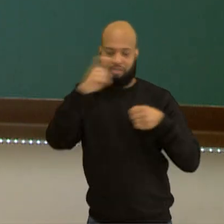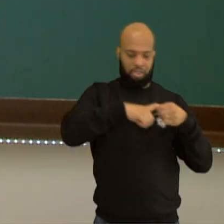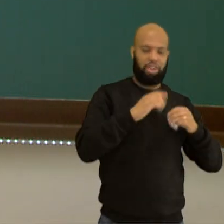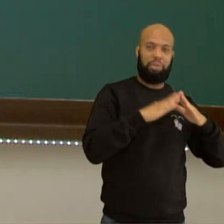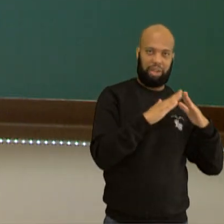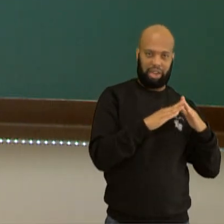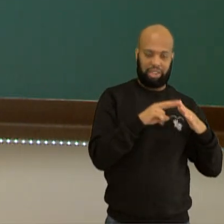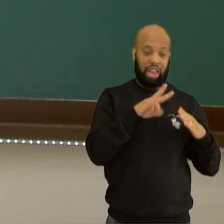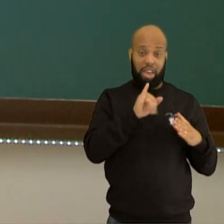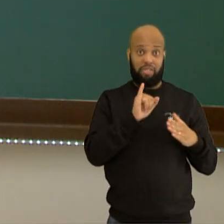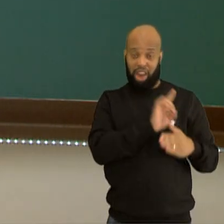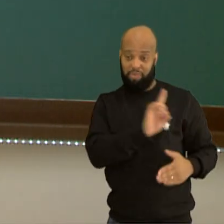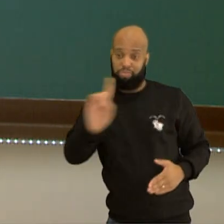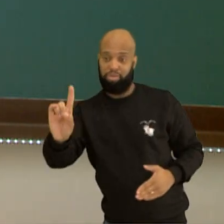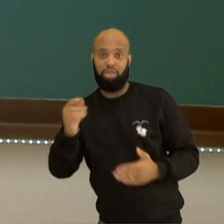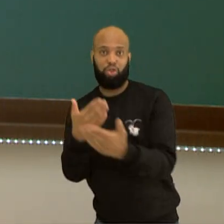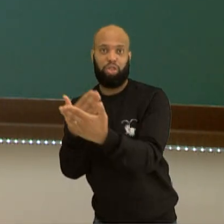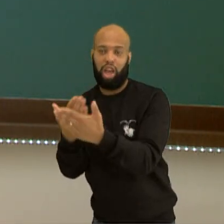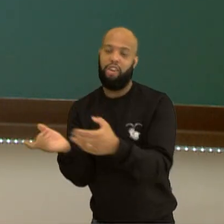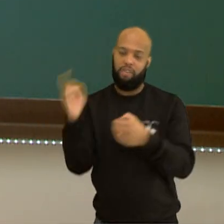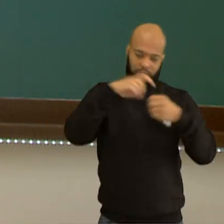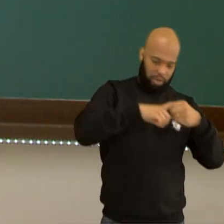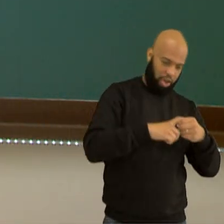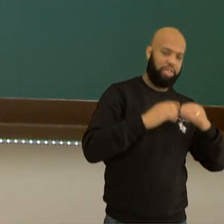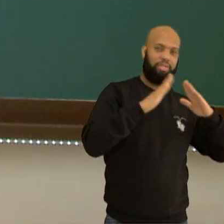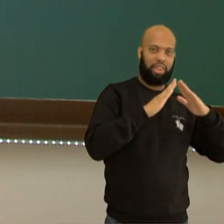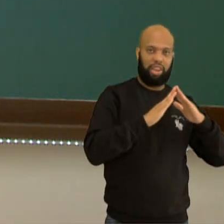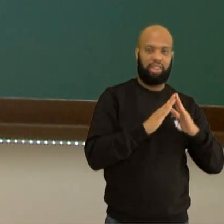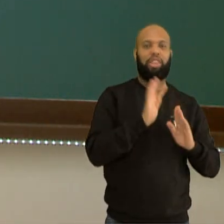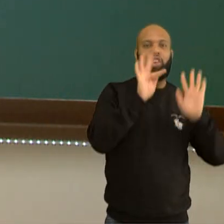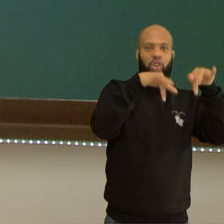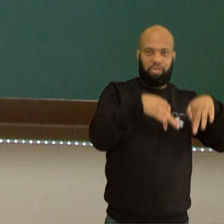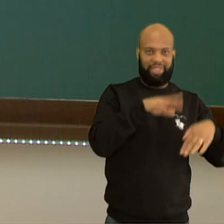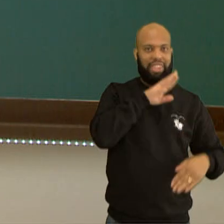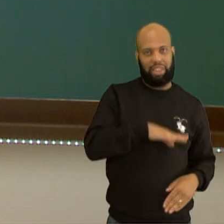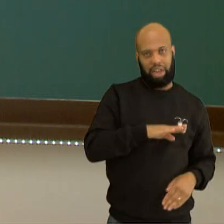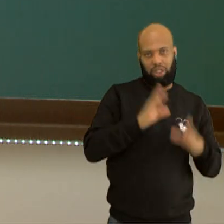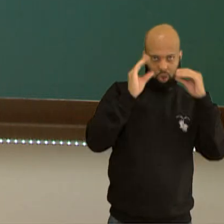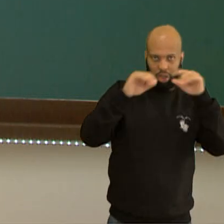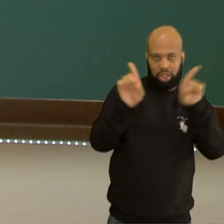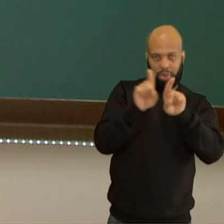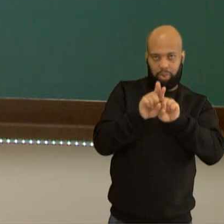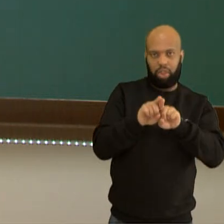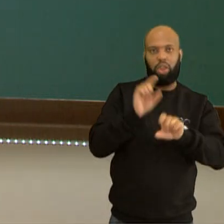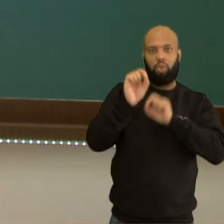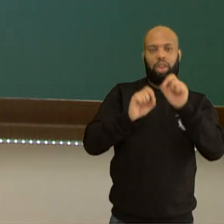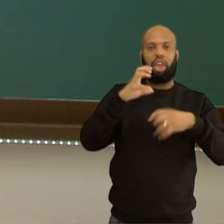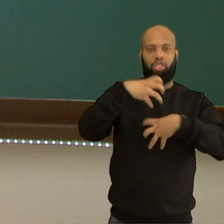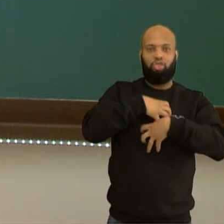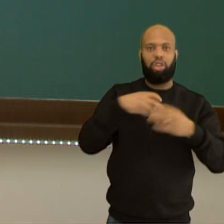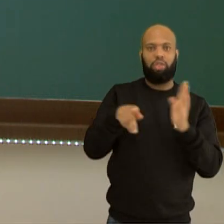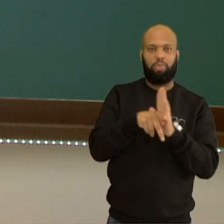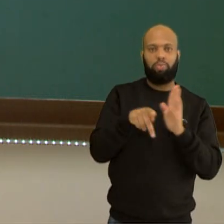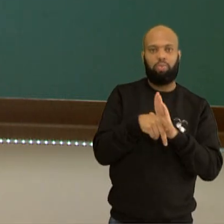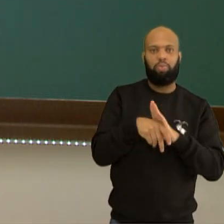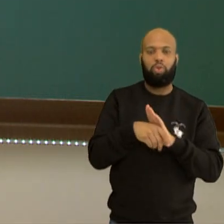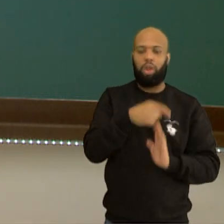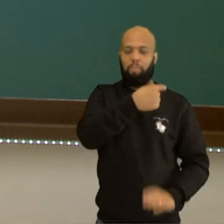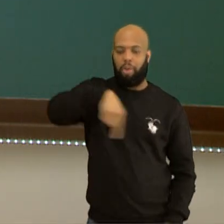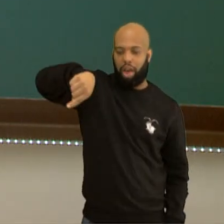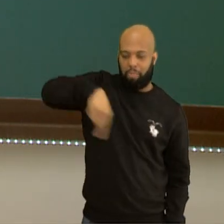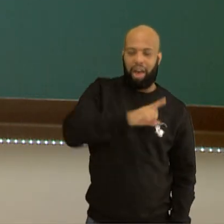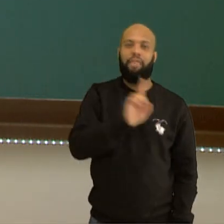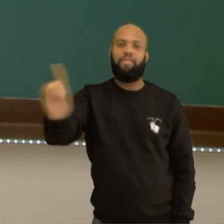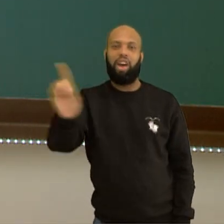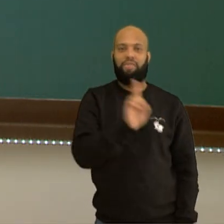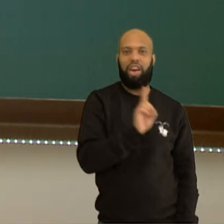vai estudar, por exemplo, e volta para sua casa no final da tarde. Então, esse é o movimento pendular, certo? Aí nós